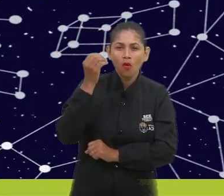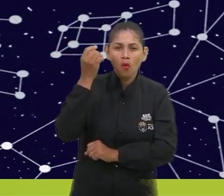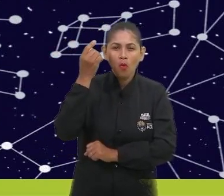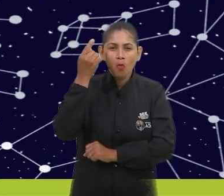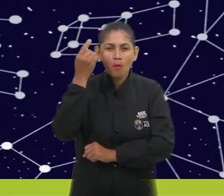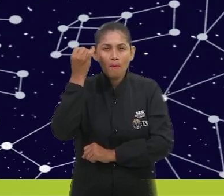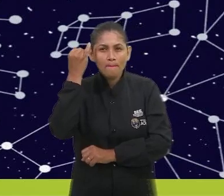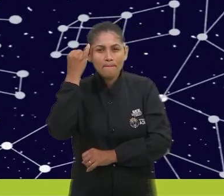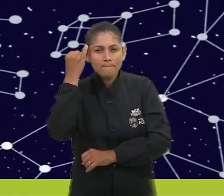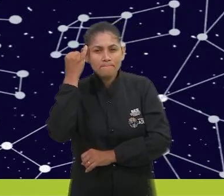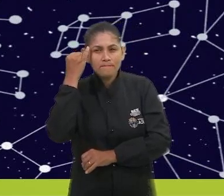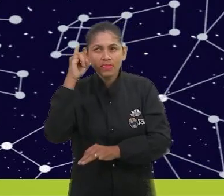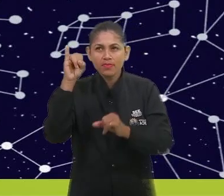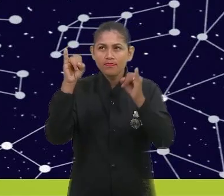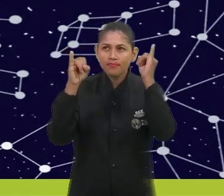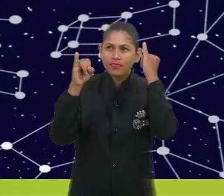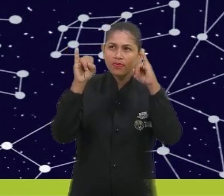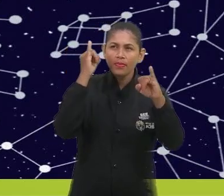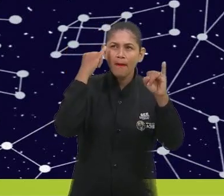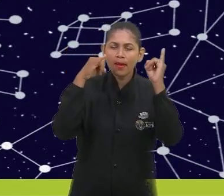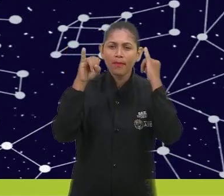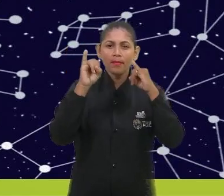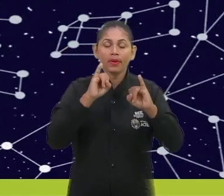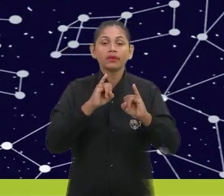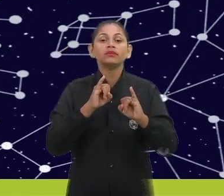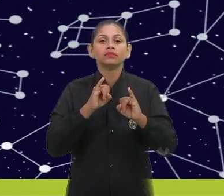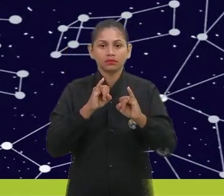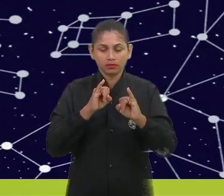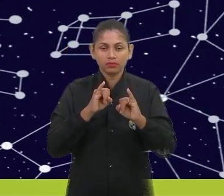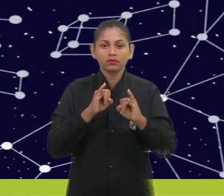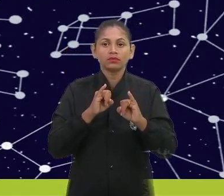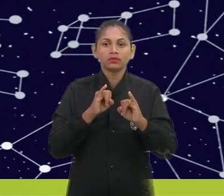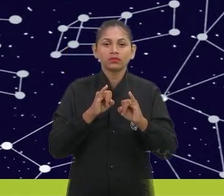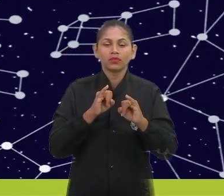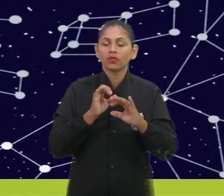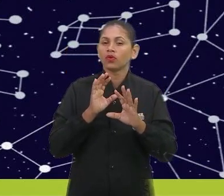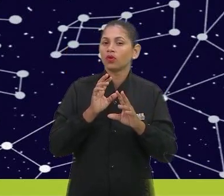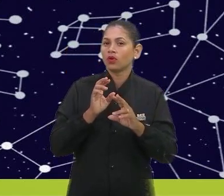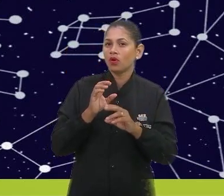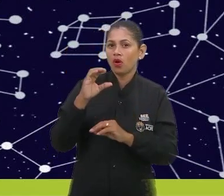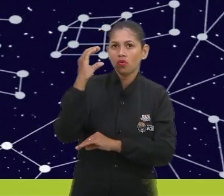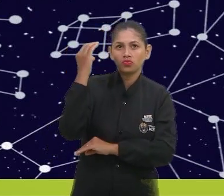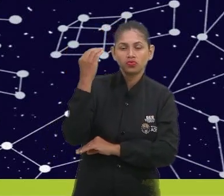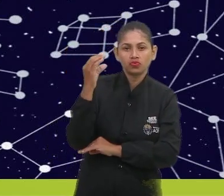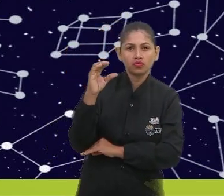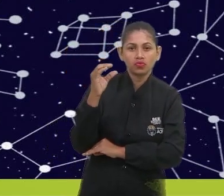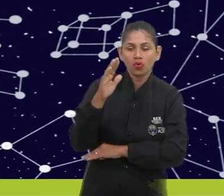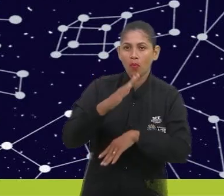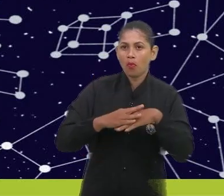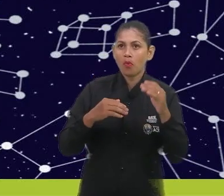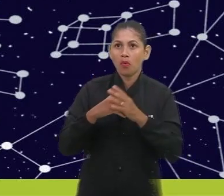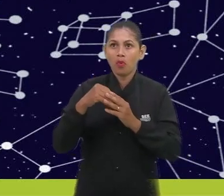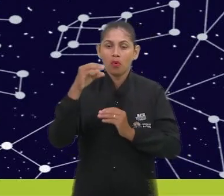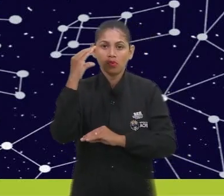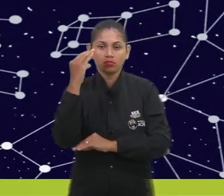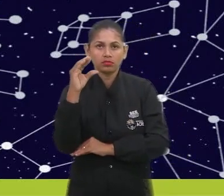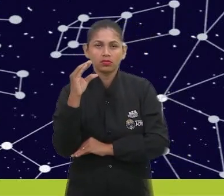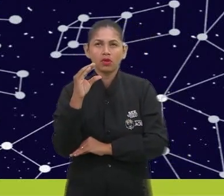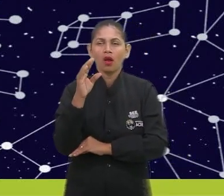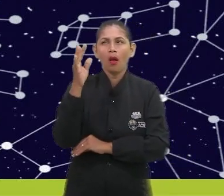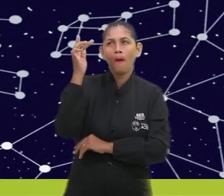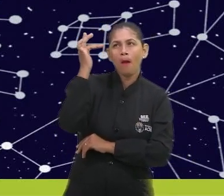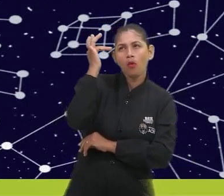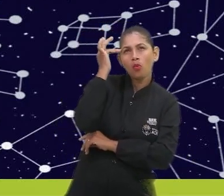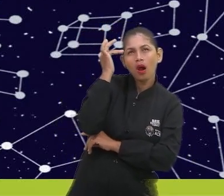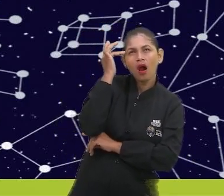através de pesquisas, de estudos científicos, não é algo em que os cientistas digam assim, eu acho que, eu